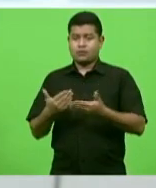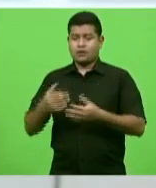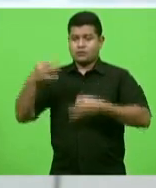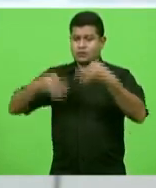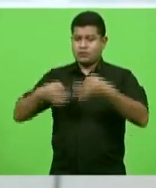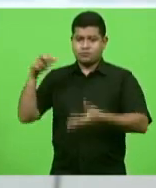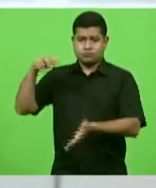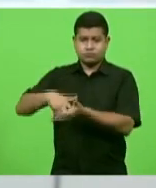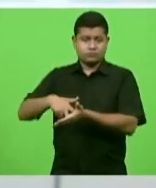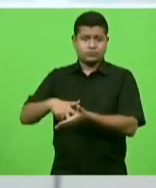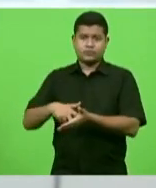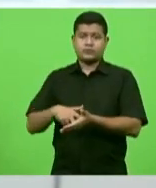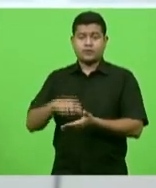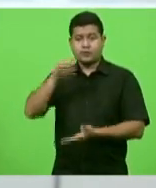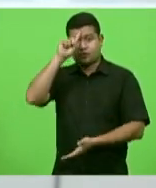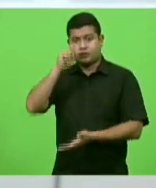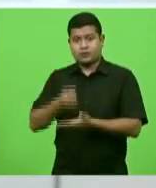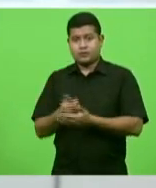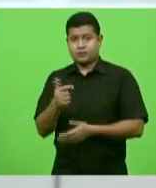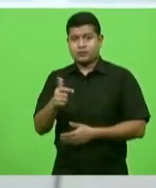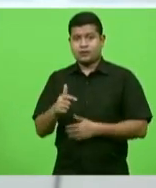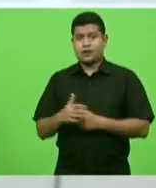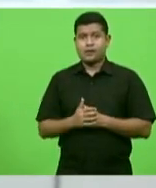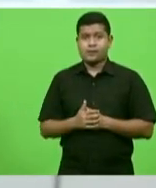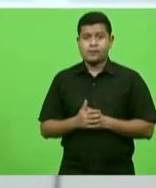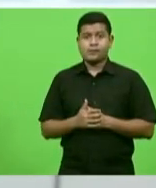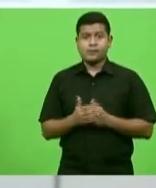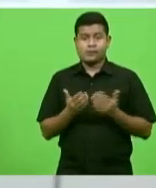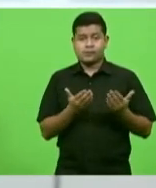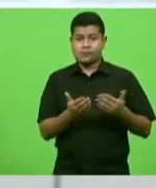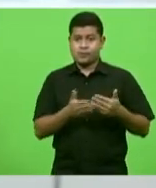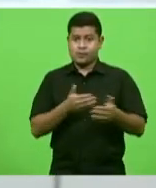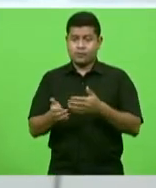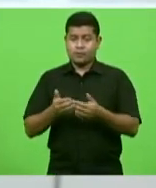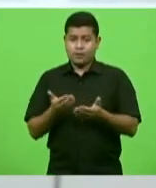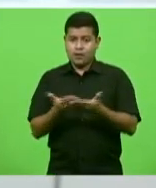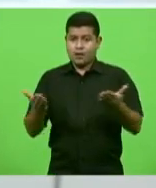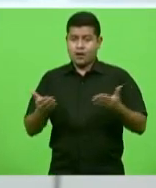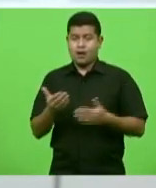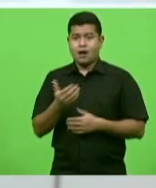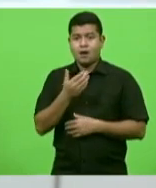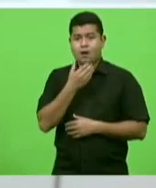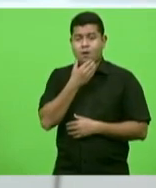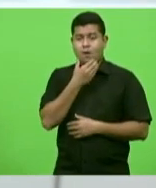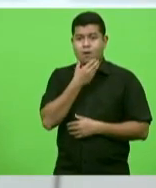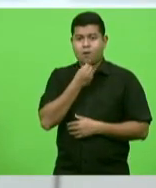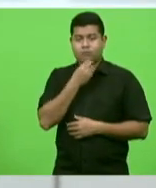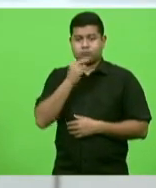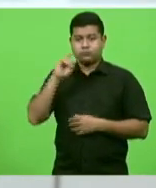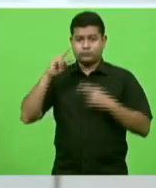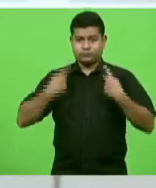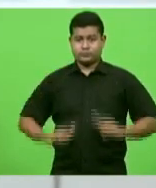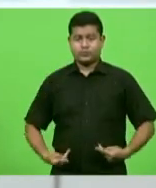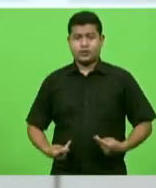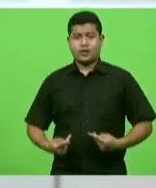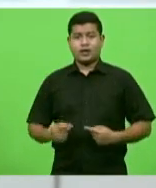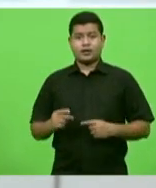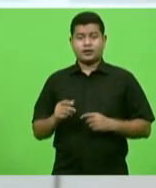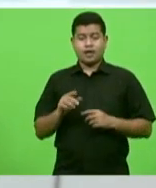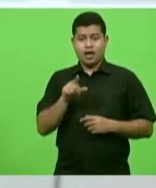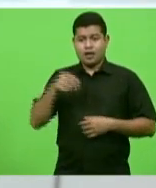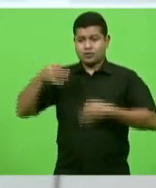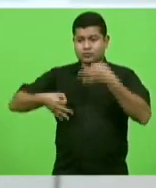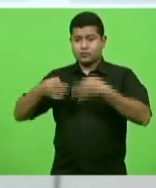significa neutralidade pois qualquer ser humano juiz ou não traz em si a